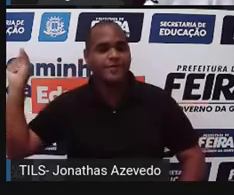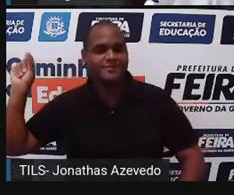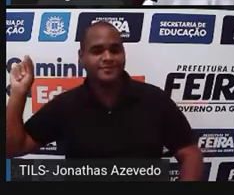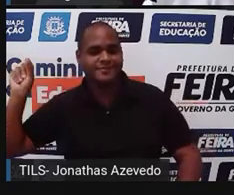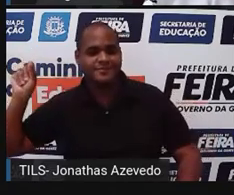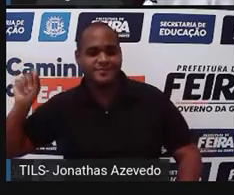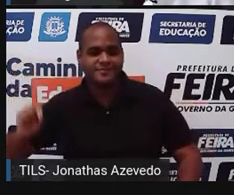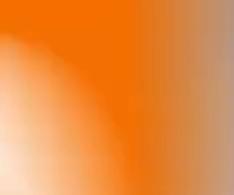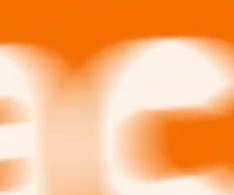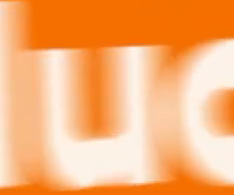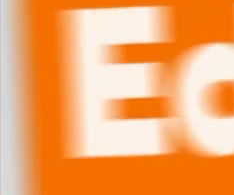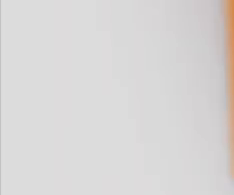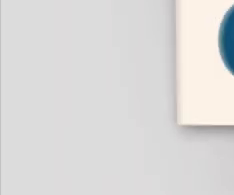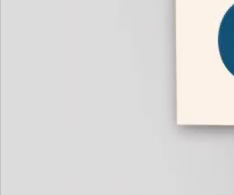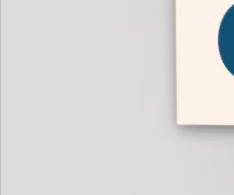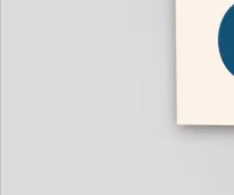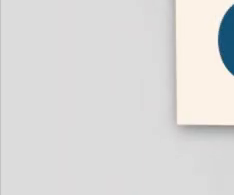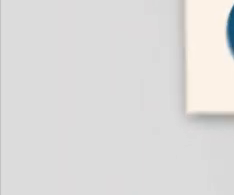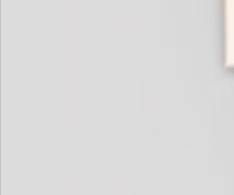lá